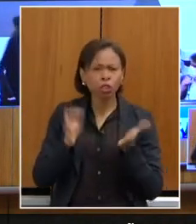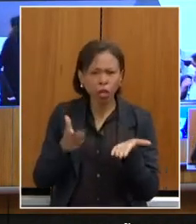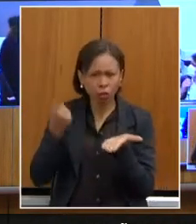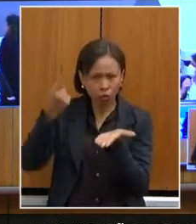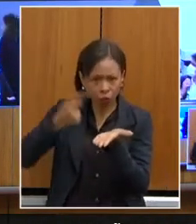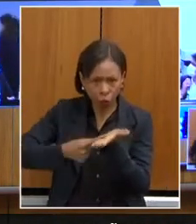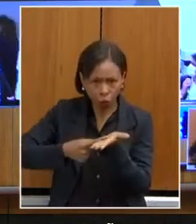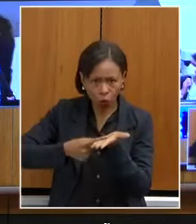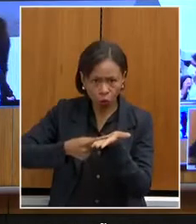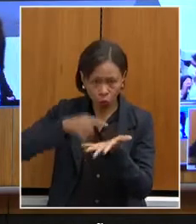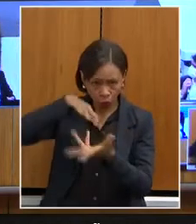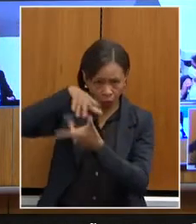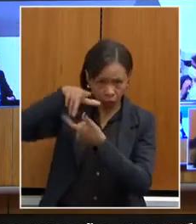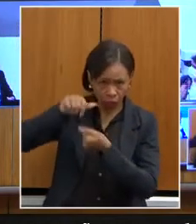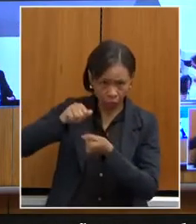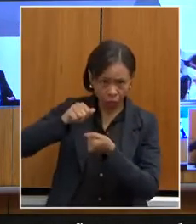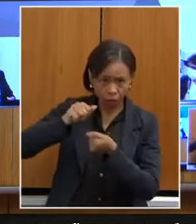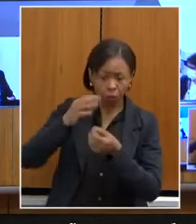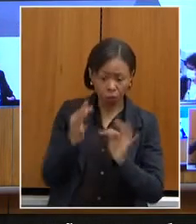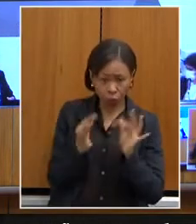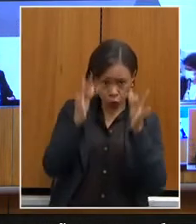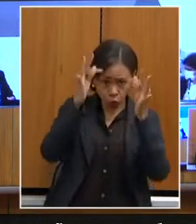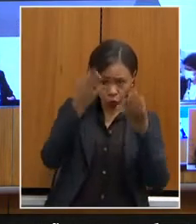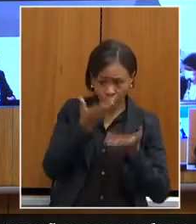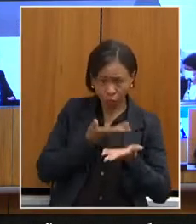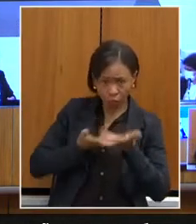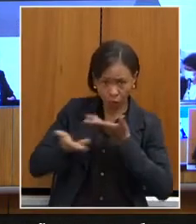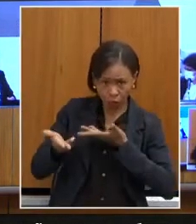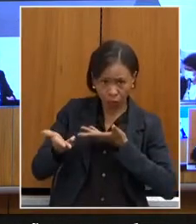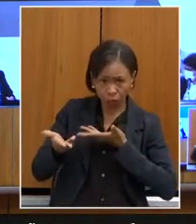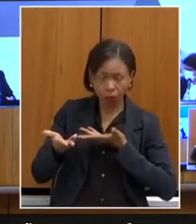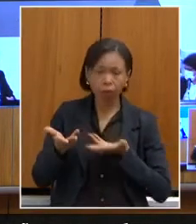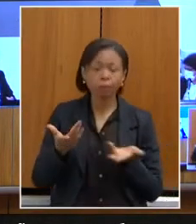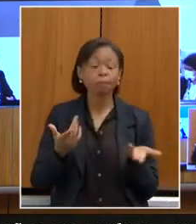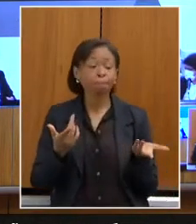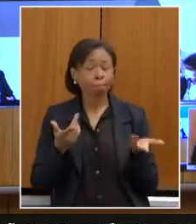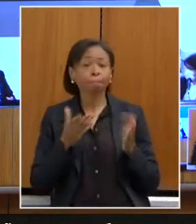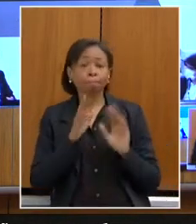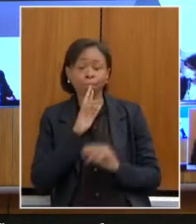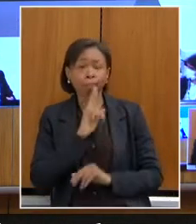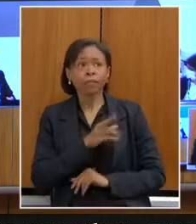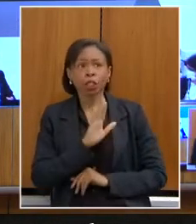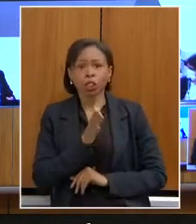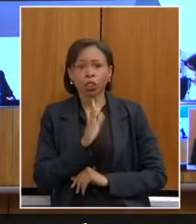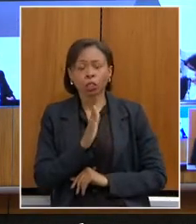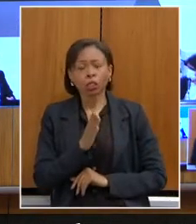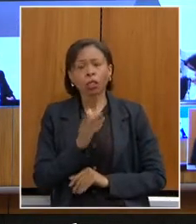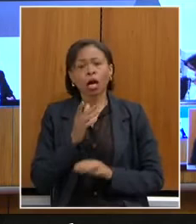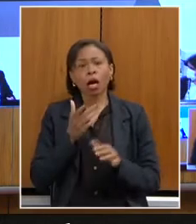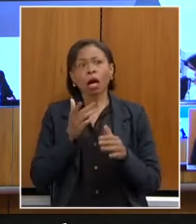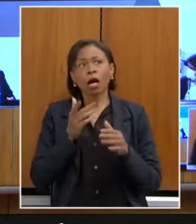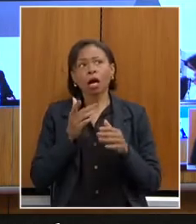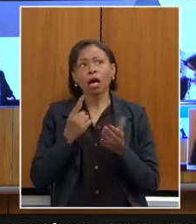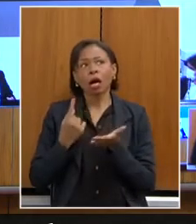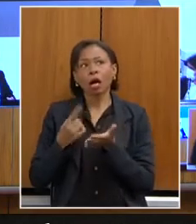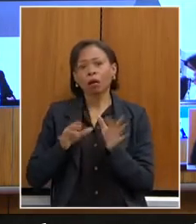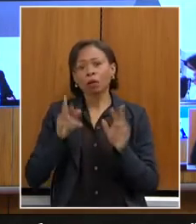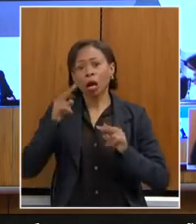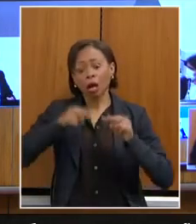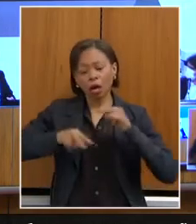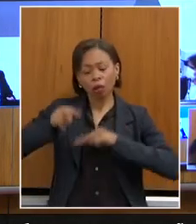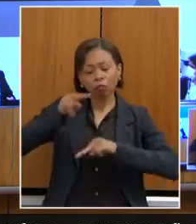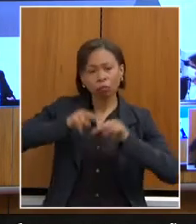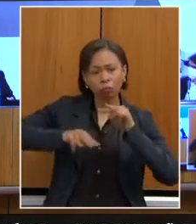para essa transferência de tecnologia, secretário? Já estamos com a análise da Advocacia Geral do Estado, análise final